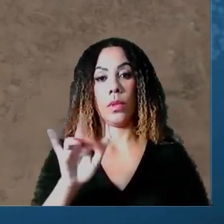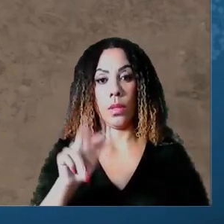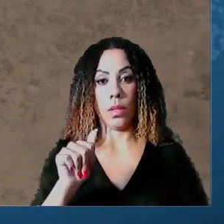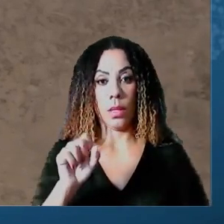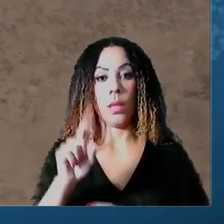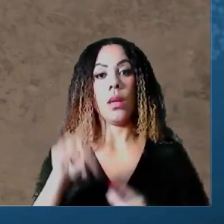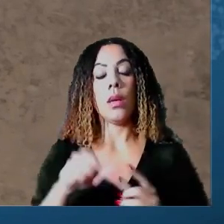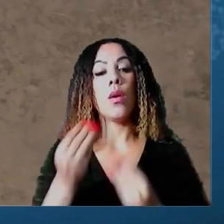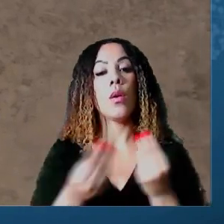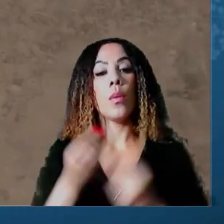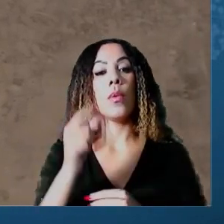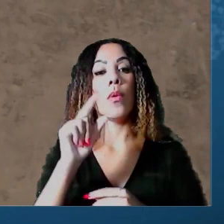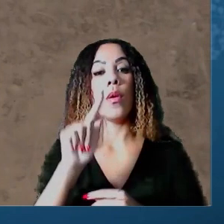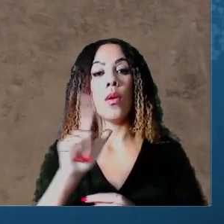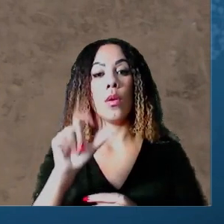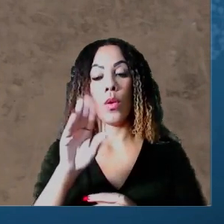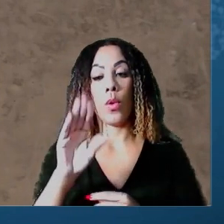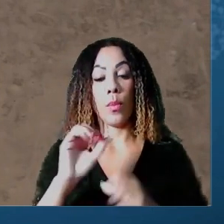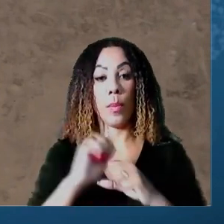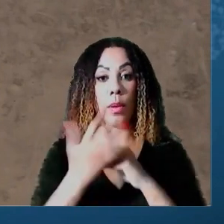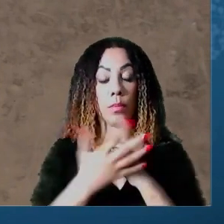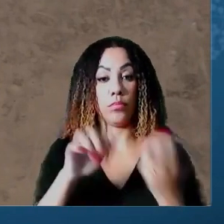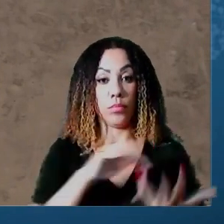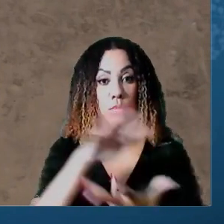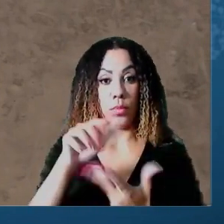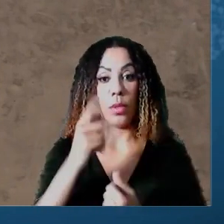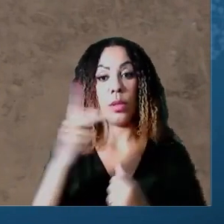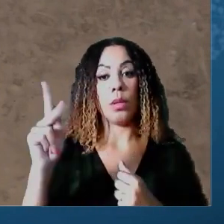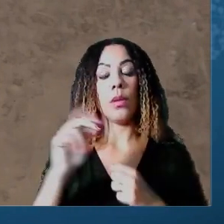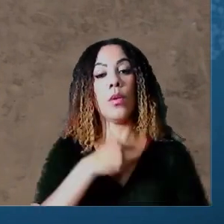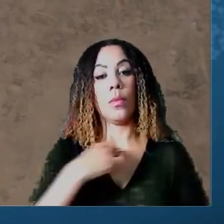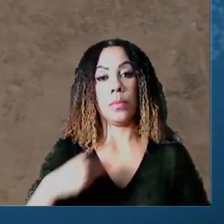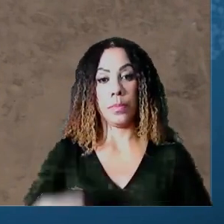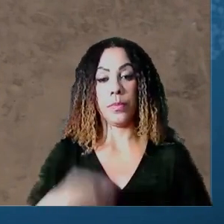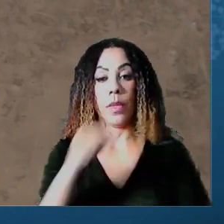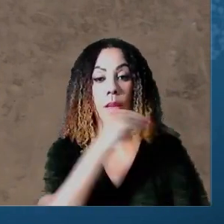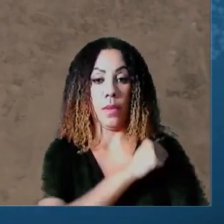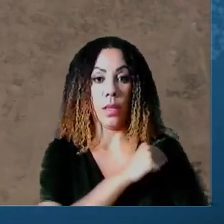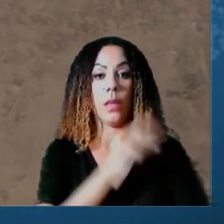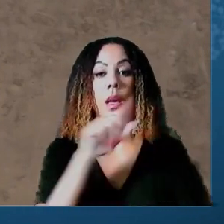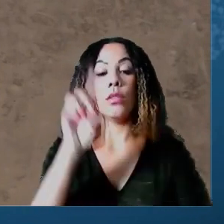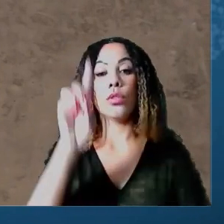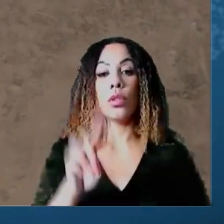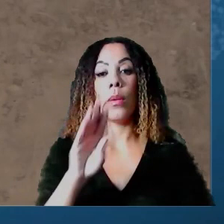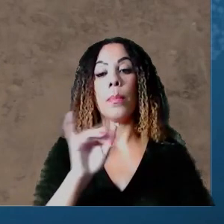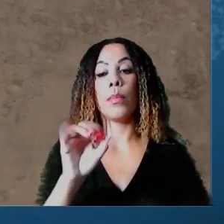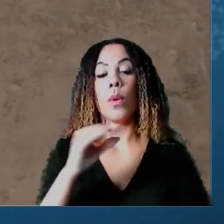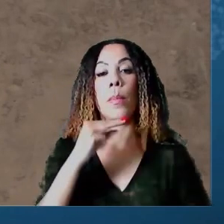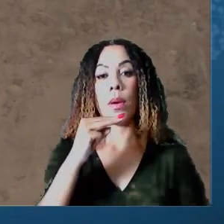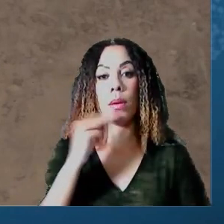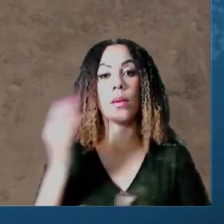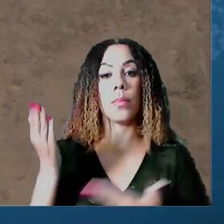Against a Global Pandemic, the Oxford Coronavirus Vaccine, o diretor de Biomanguinhos,